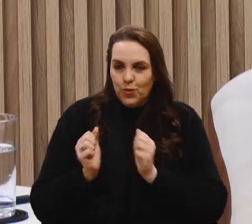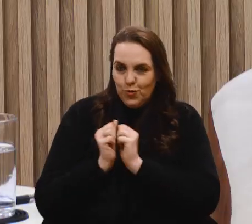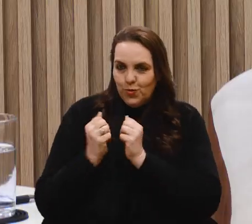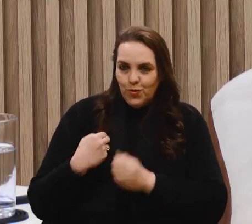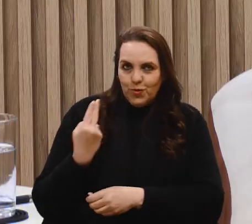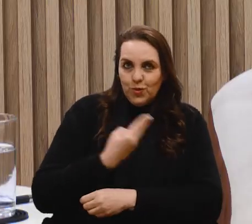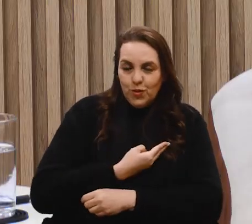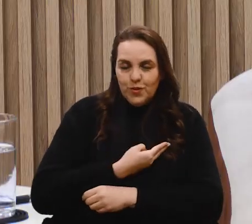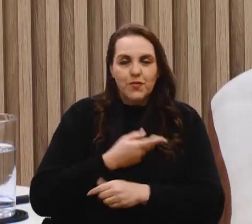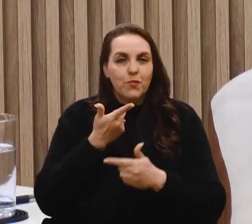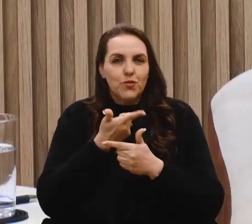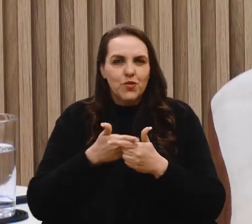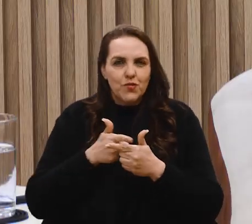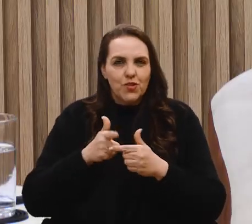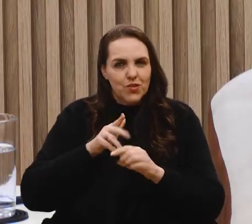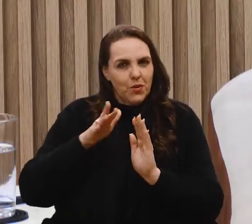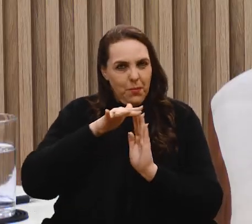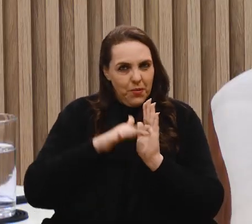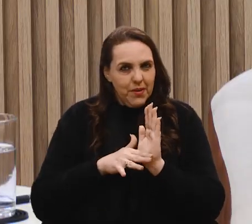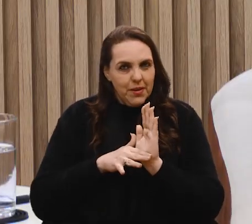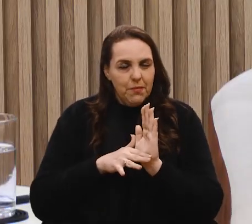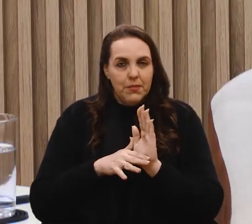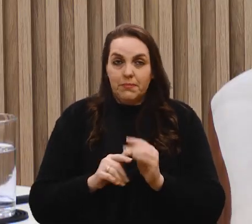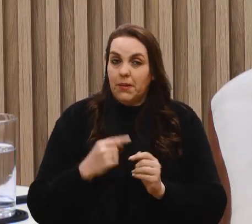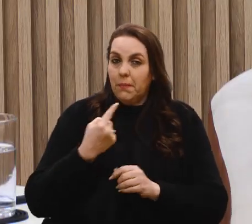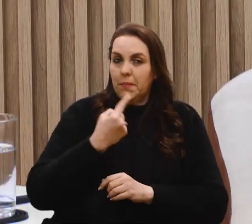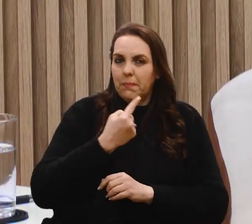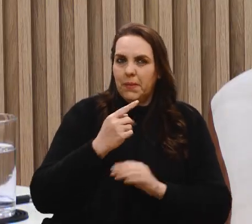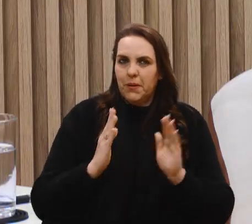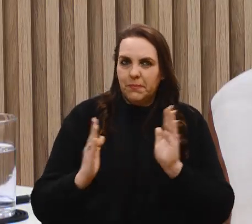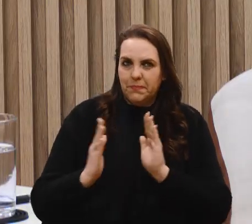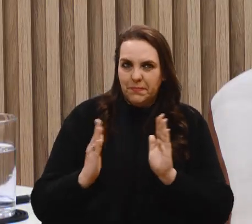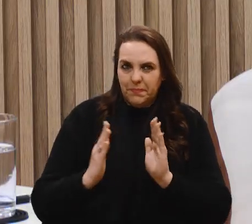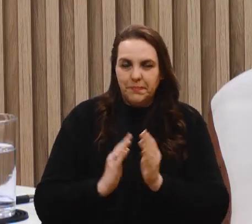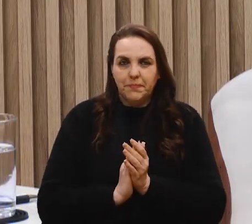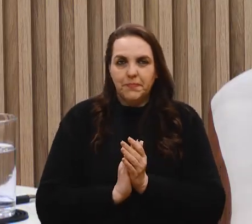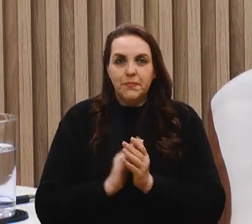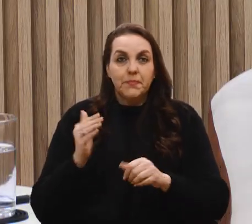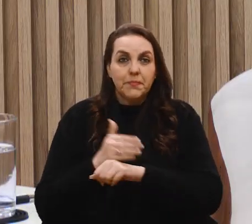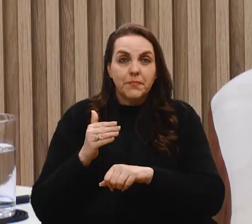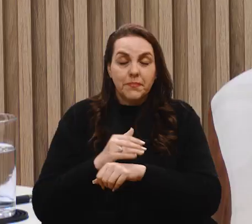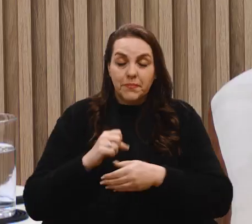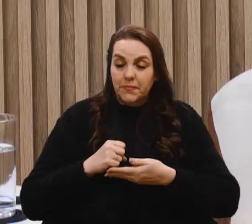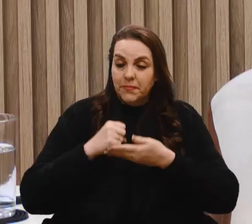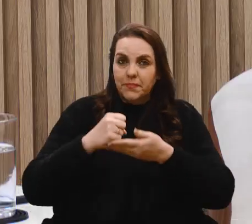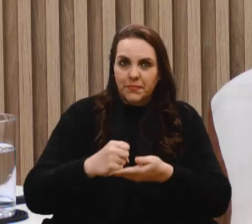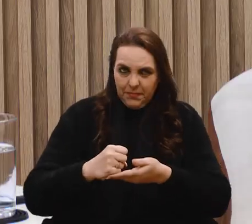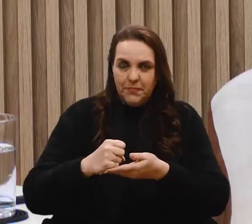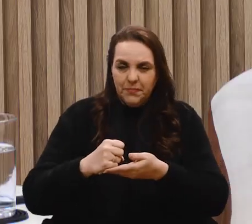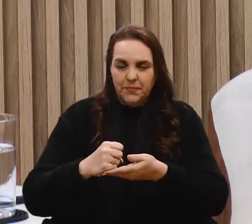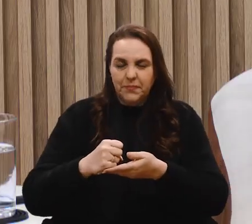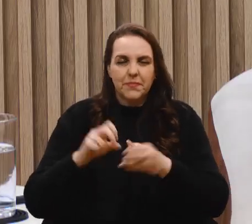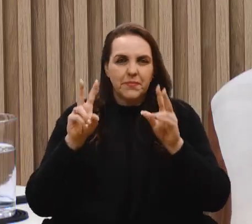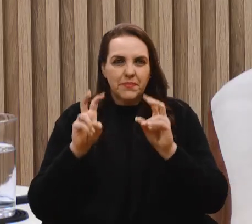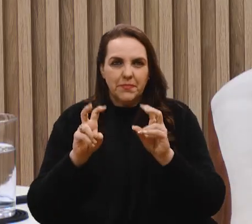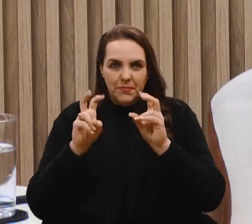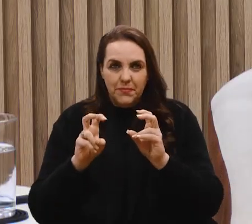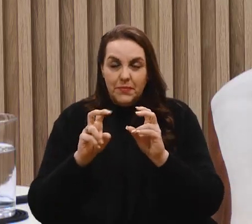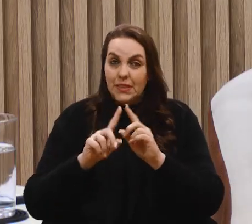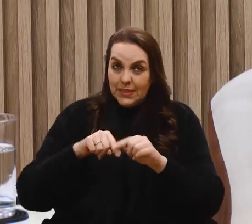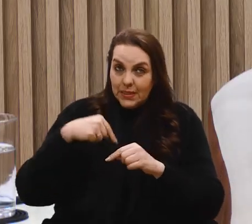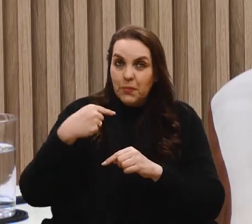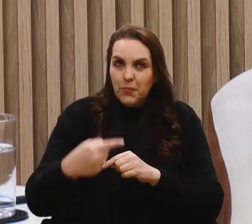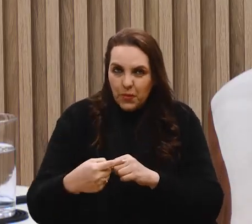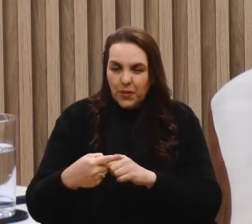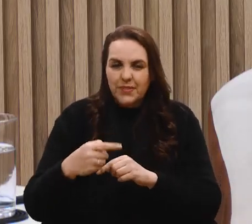gente vai dividir o programa em 2 blocos. No primeiro bloco, integrantes de uma rede de apoio em relação ao assunto, e depois no